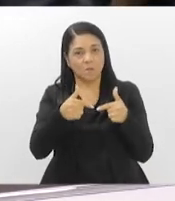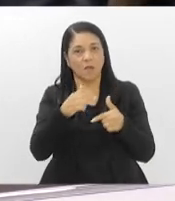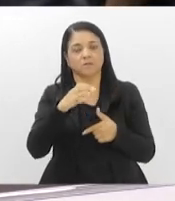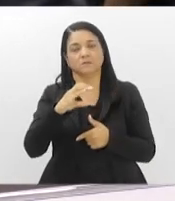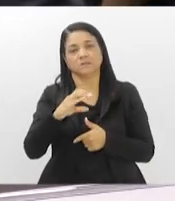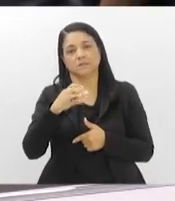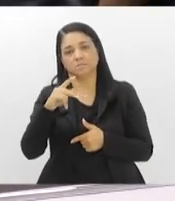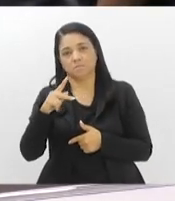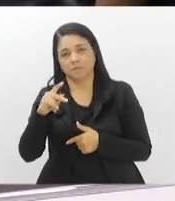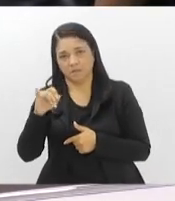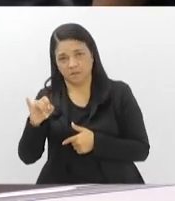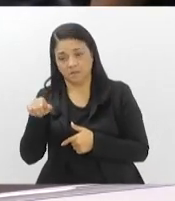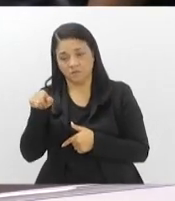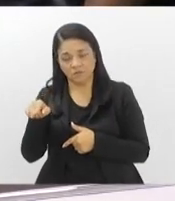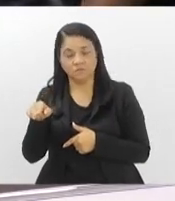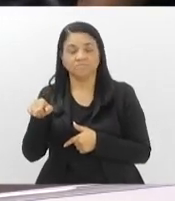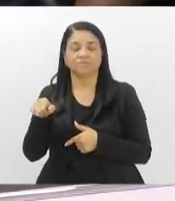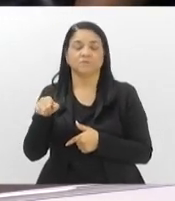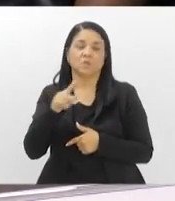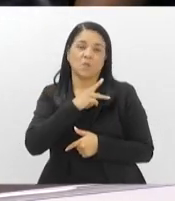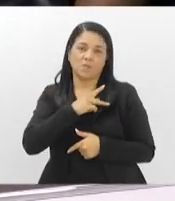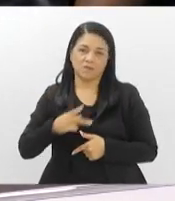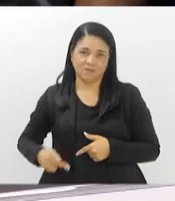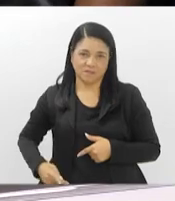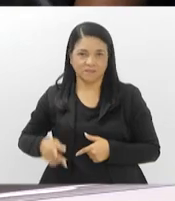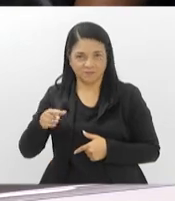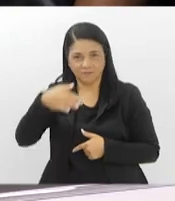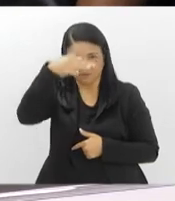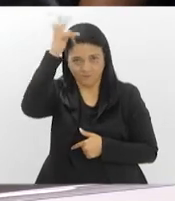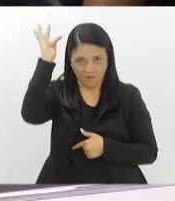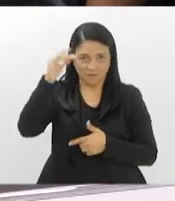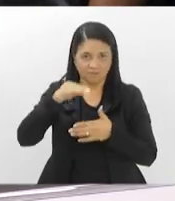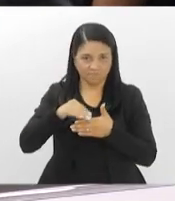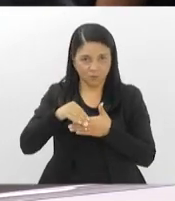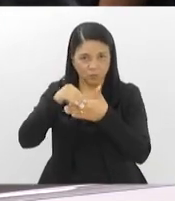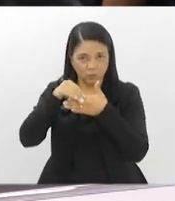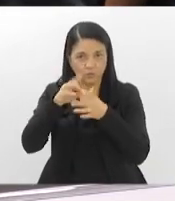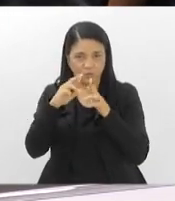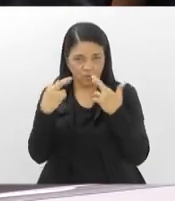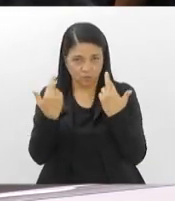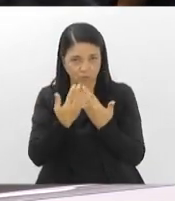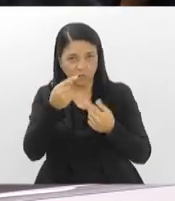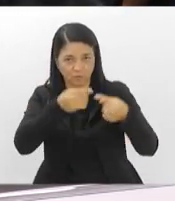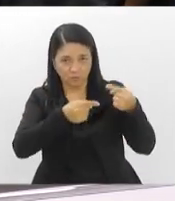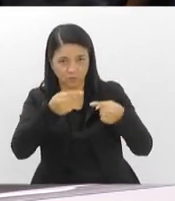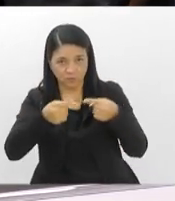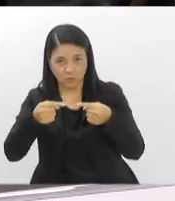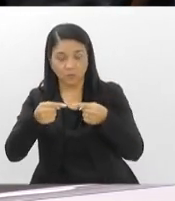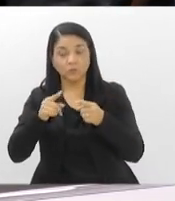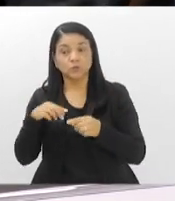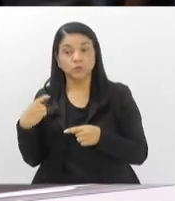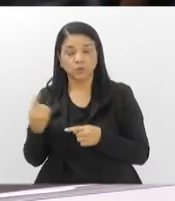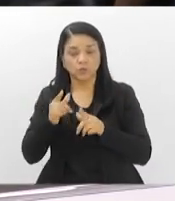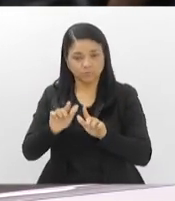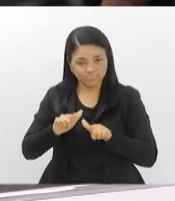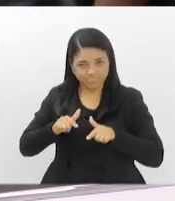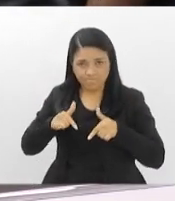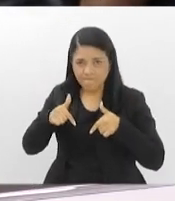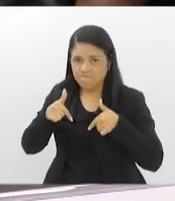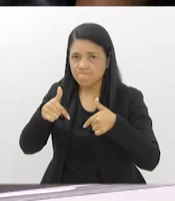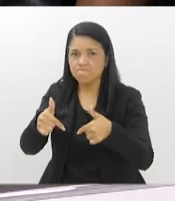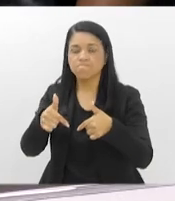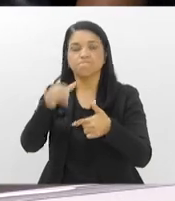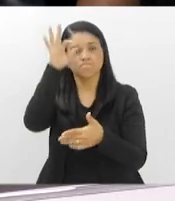CPI sobre a vossa condução que aqui todos estão empenhados com muita seriedade né